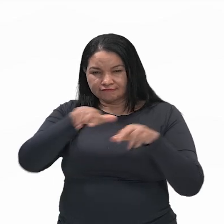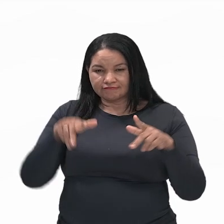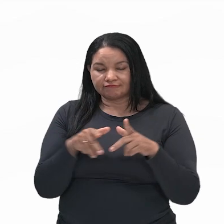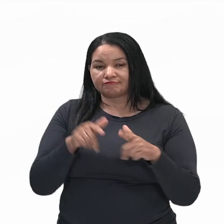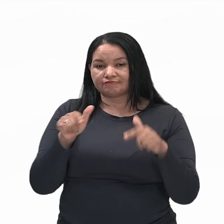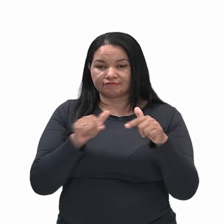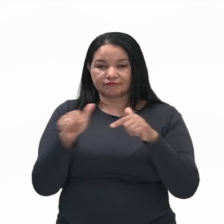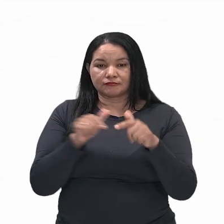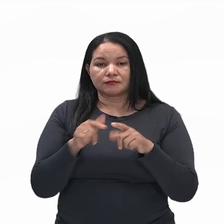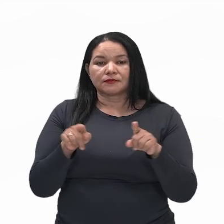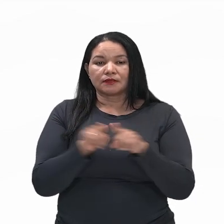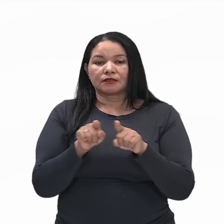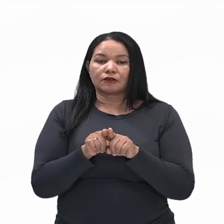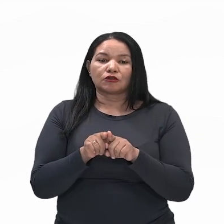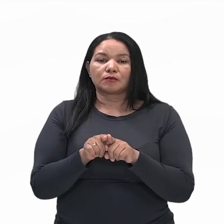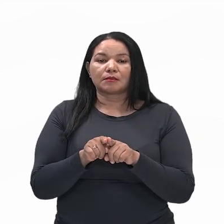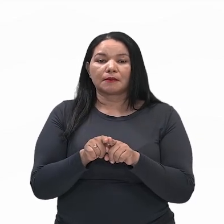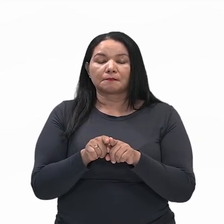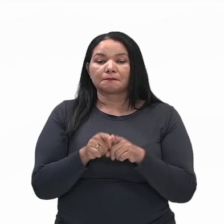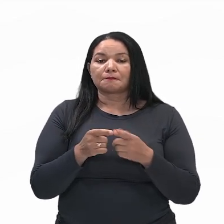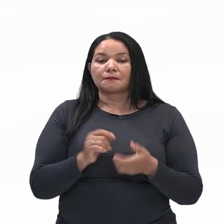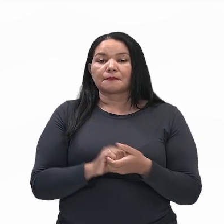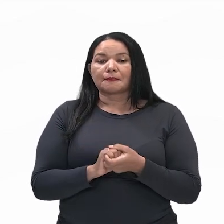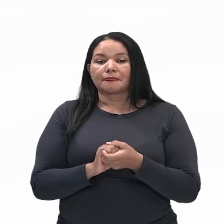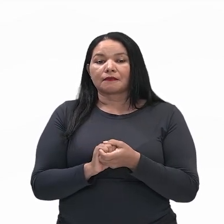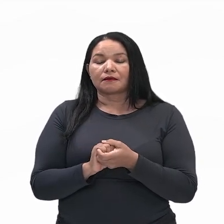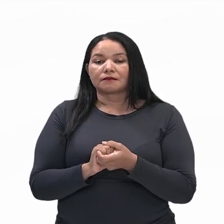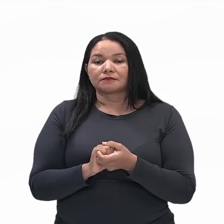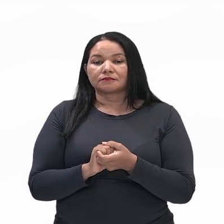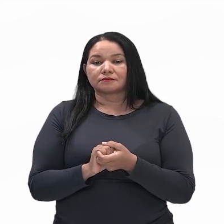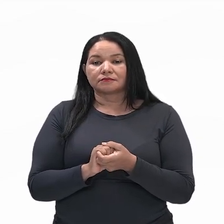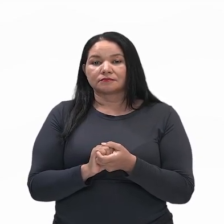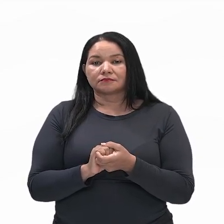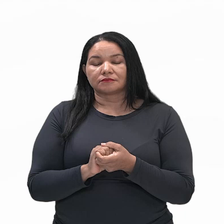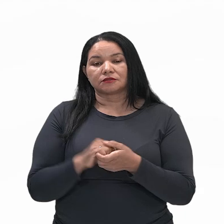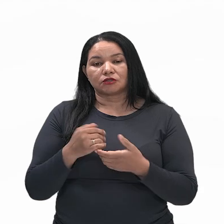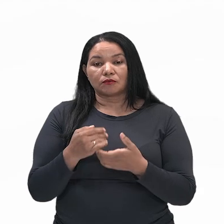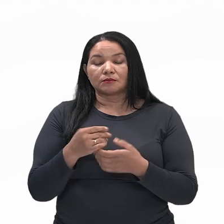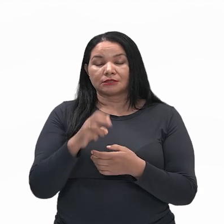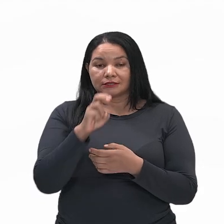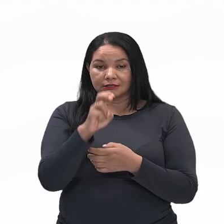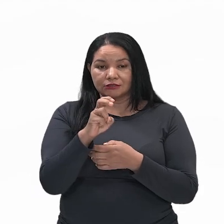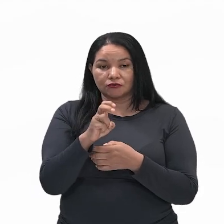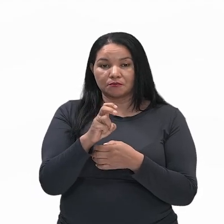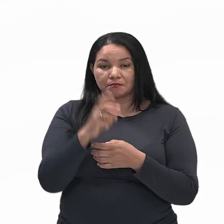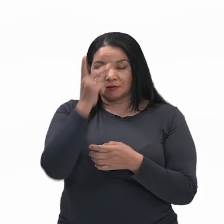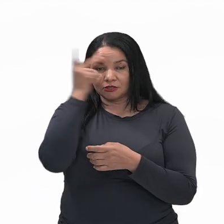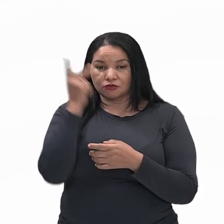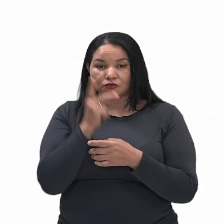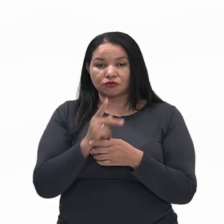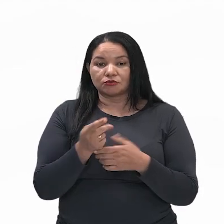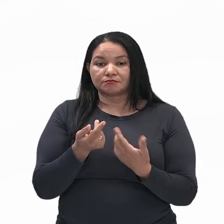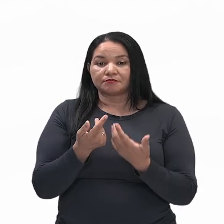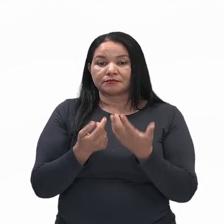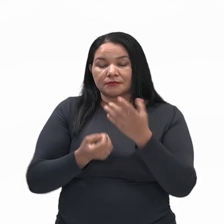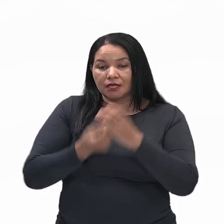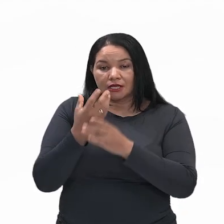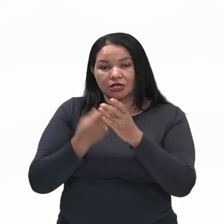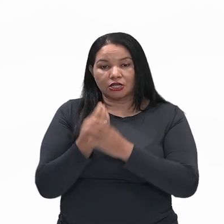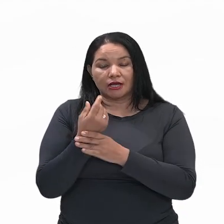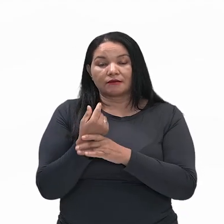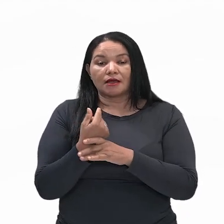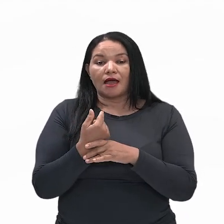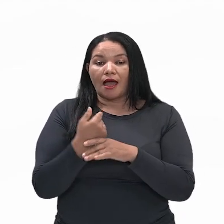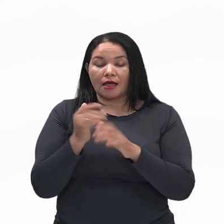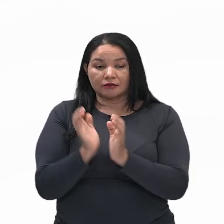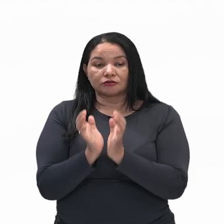nós vamos ver, tá? Então, nós temos neste filme 5 cineastas independentes criaram uma obra coletiva,